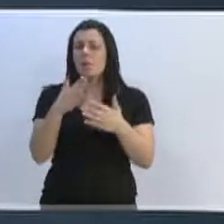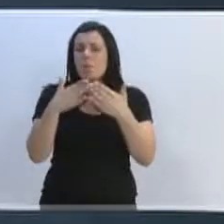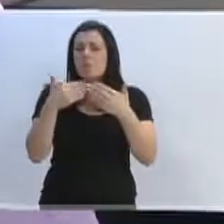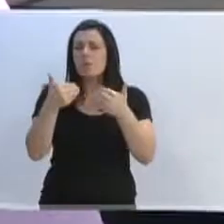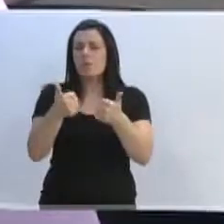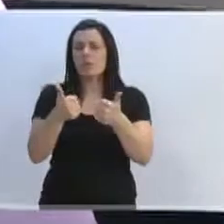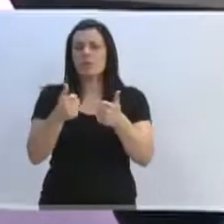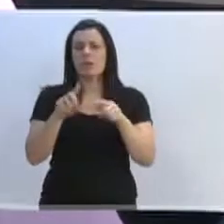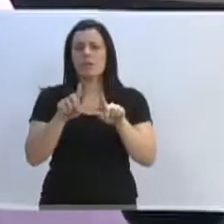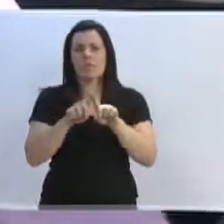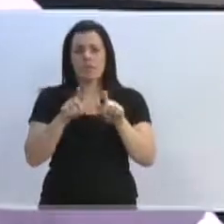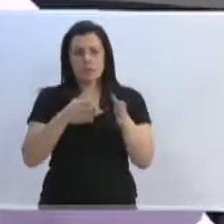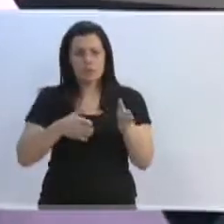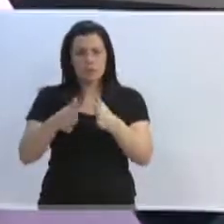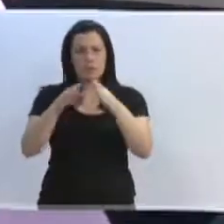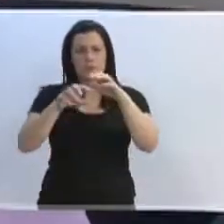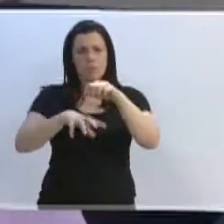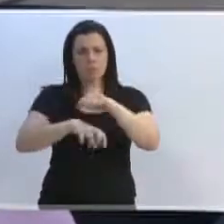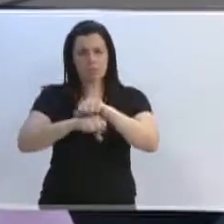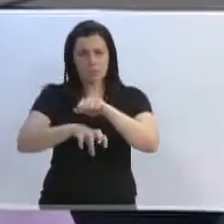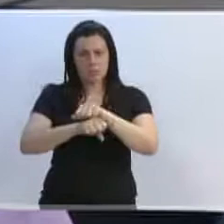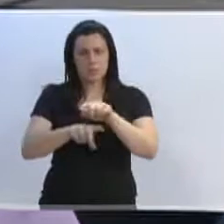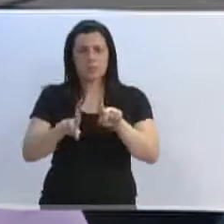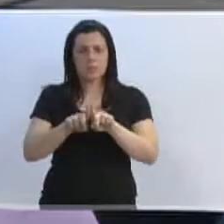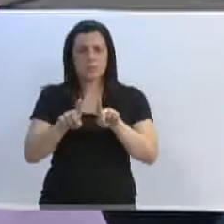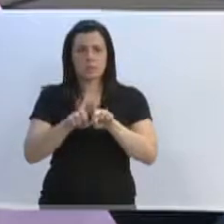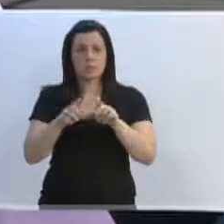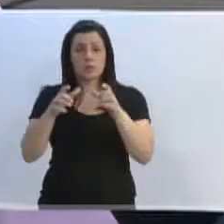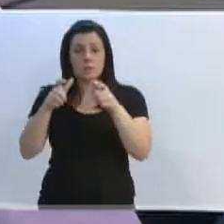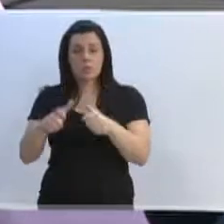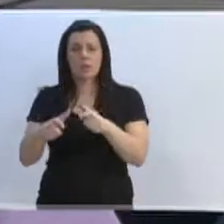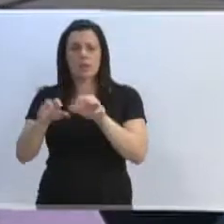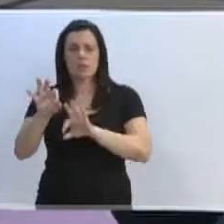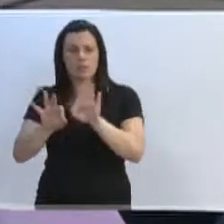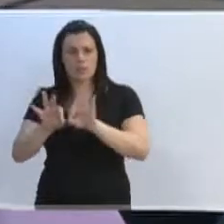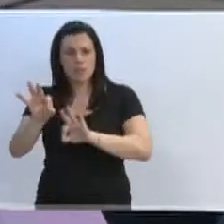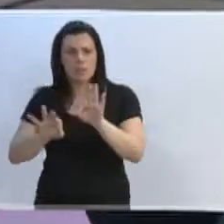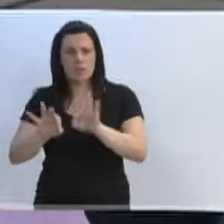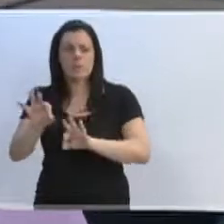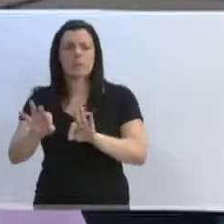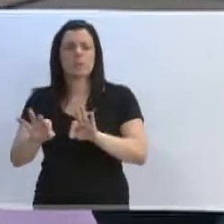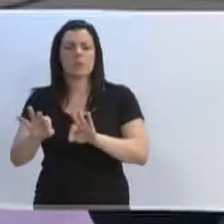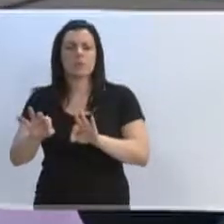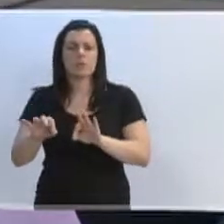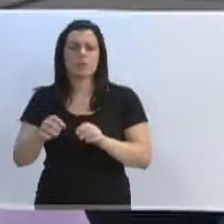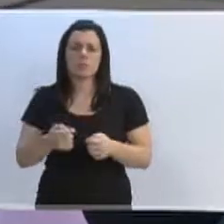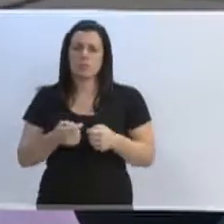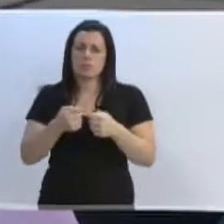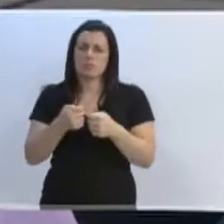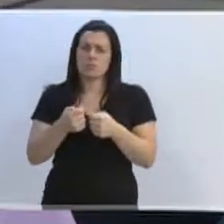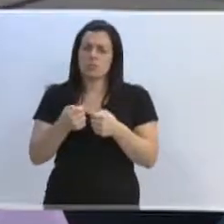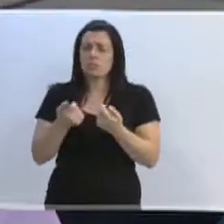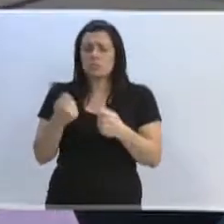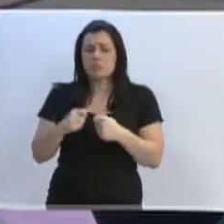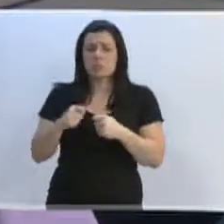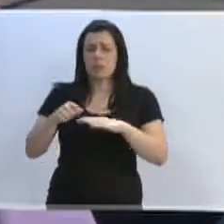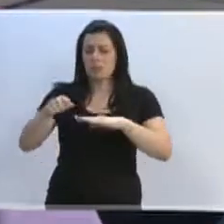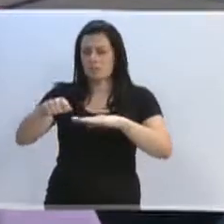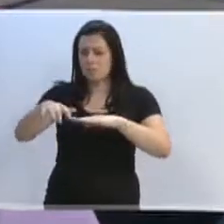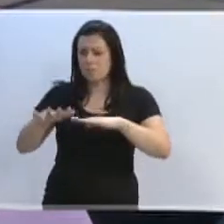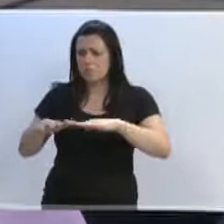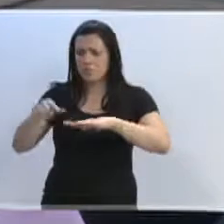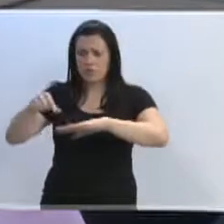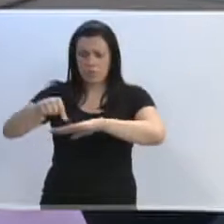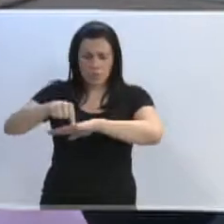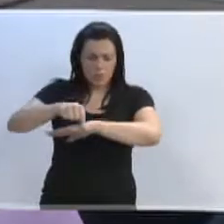fazer os encaminhamentos ao CETEB, ao setor do planejamento, a grande possibilidade é uma faixa de pedestre, uma calçada